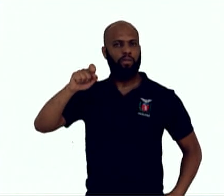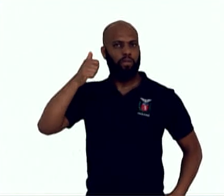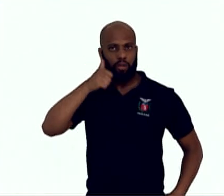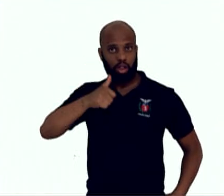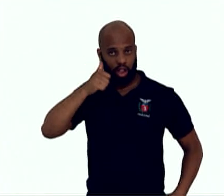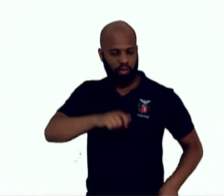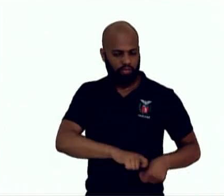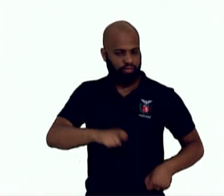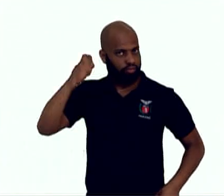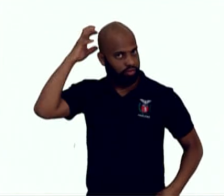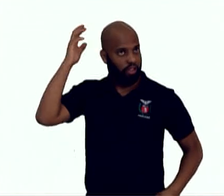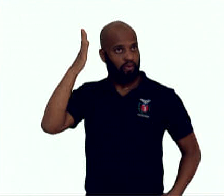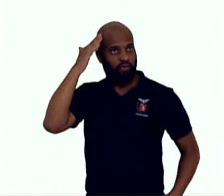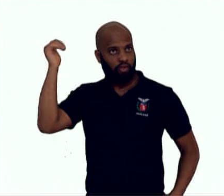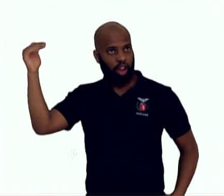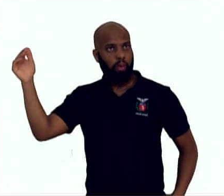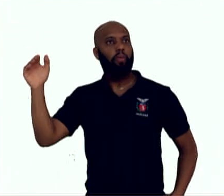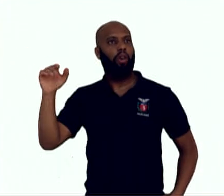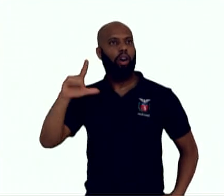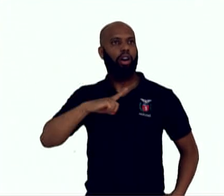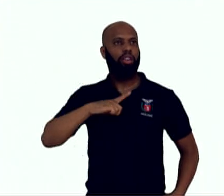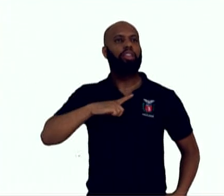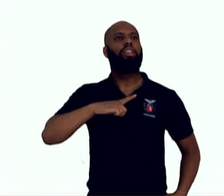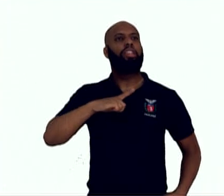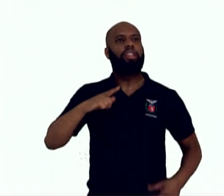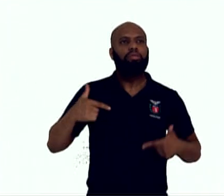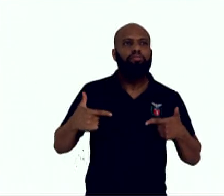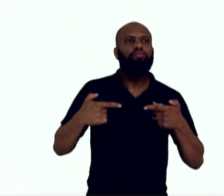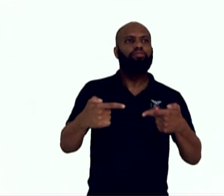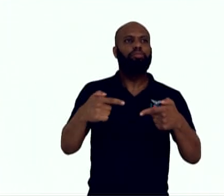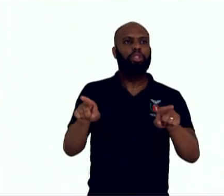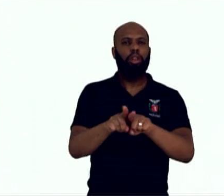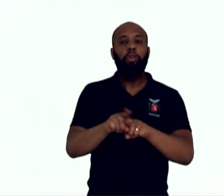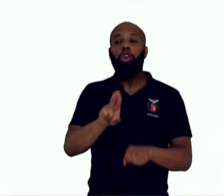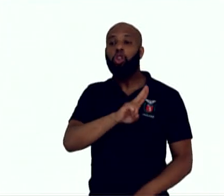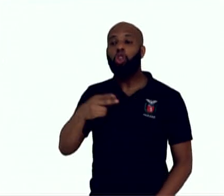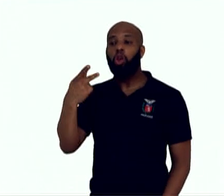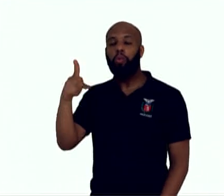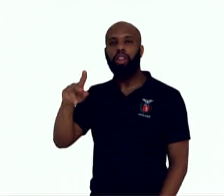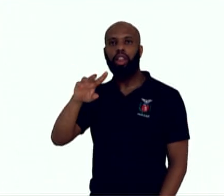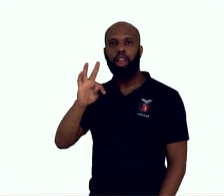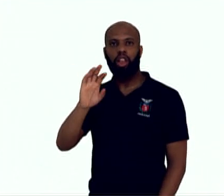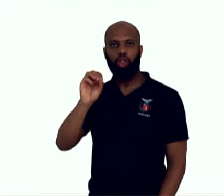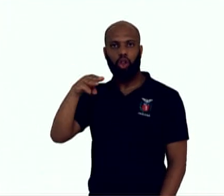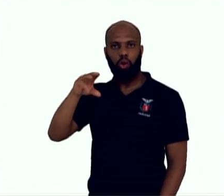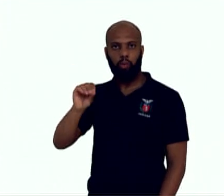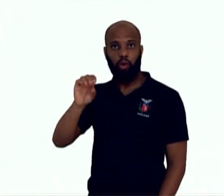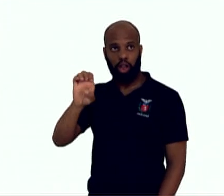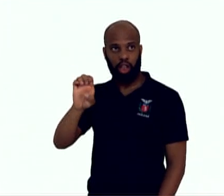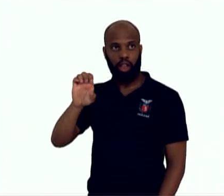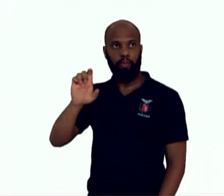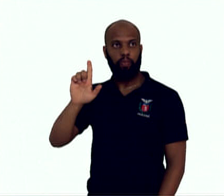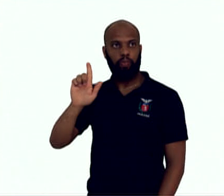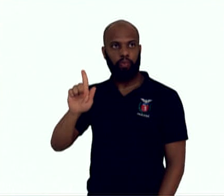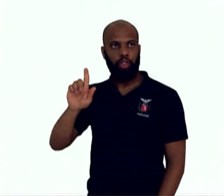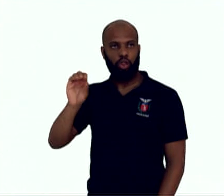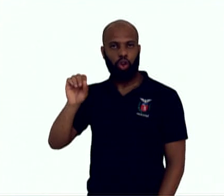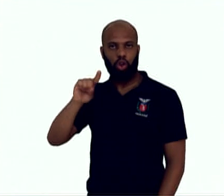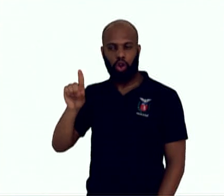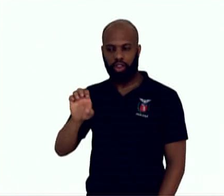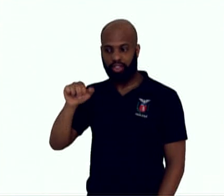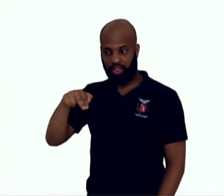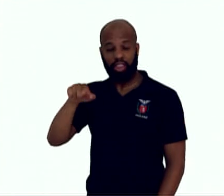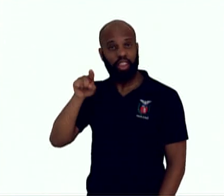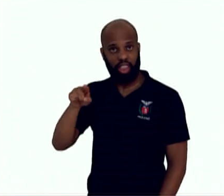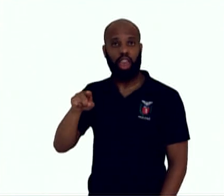que inclusive ela participou daquela guerra que a família Minamoto acabou vencendo a família dela, a guerra Genpei, e diz